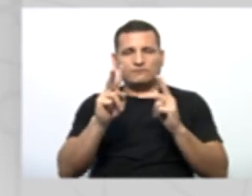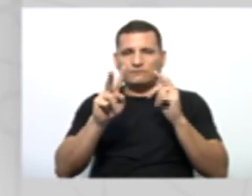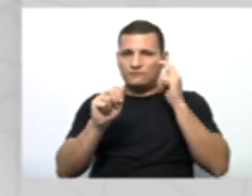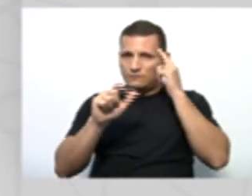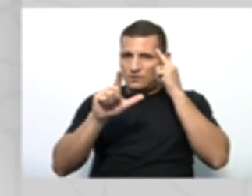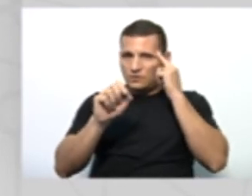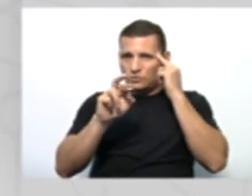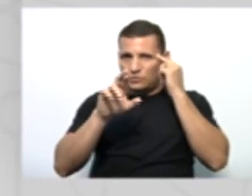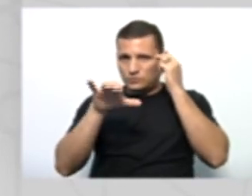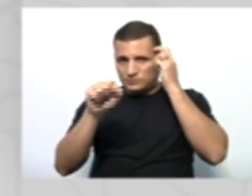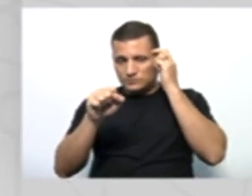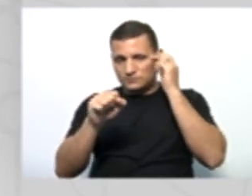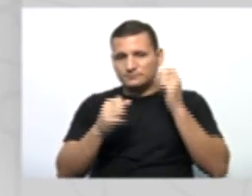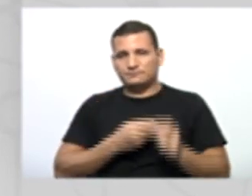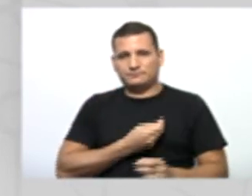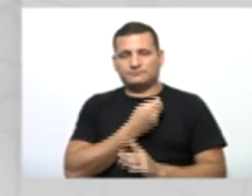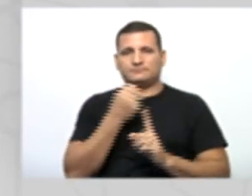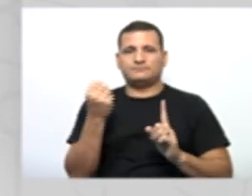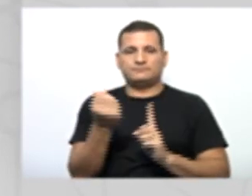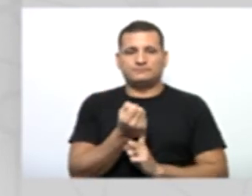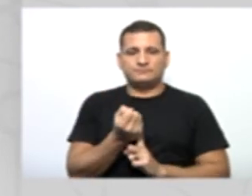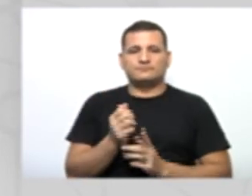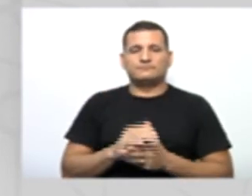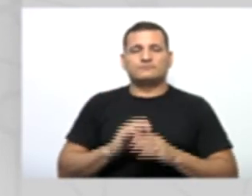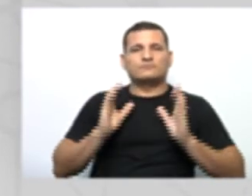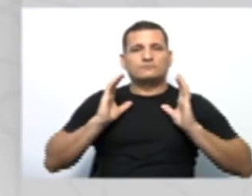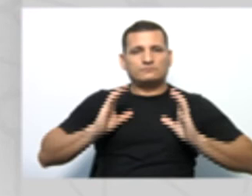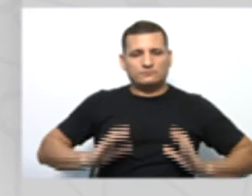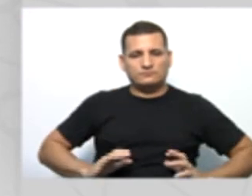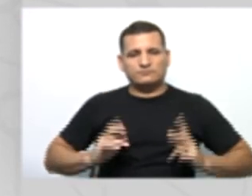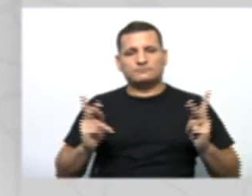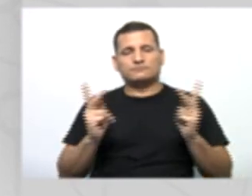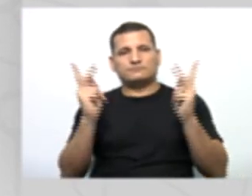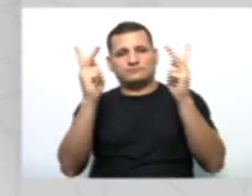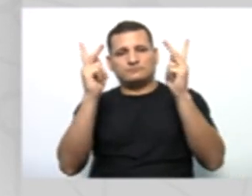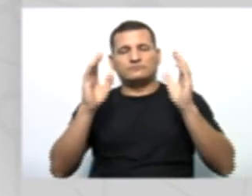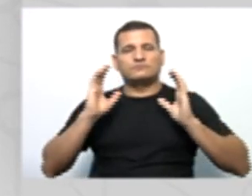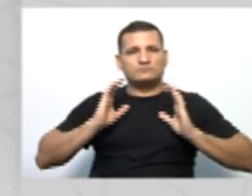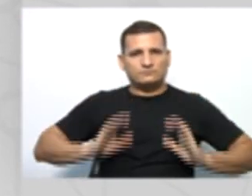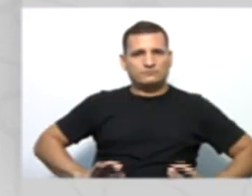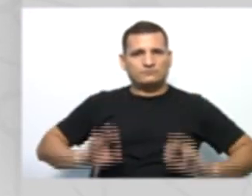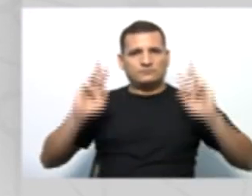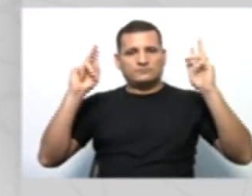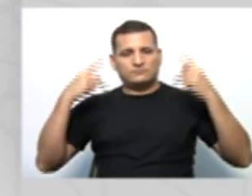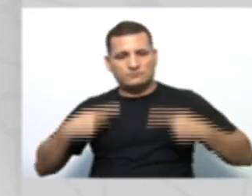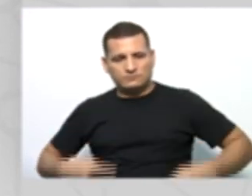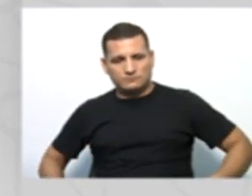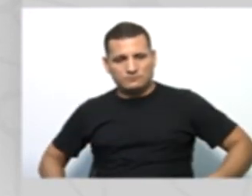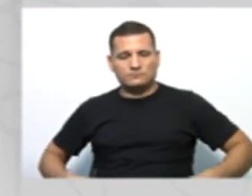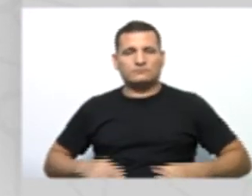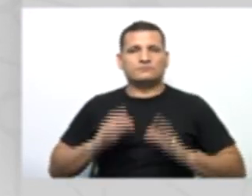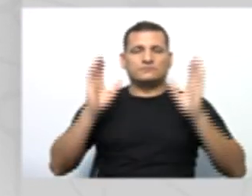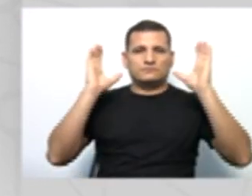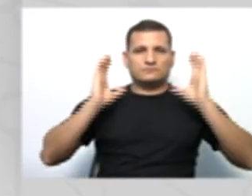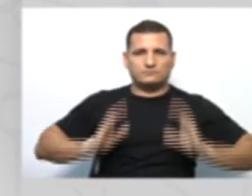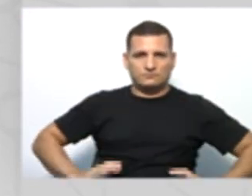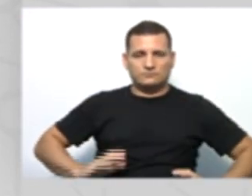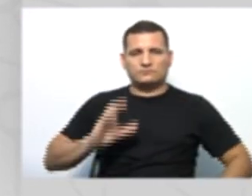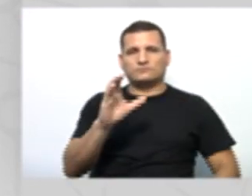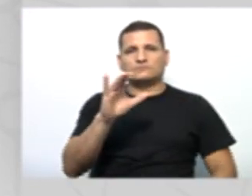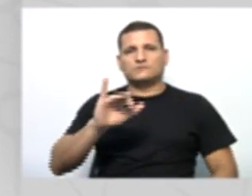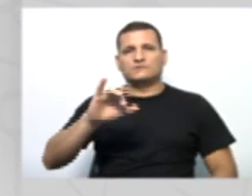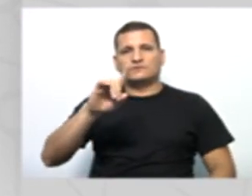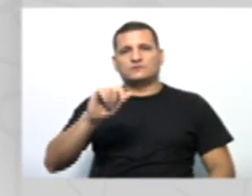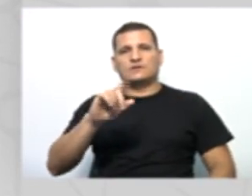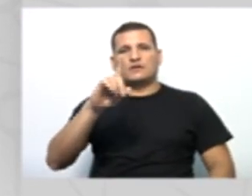em sociedade, nós falamos sobre conduta virtuosa, sobre conduta humana, e